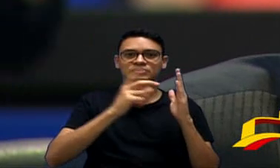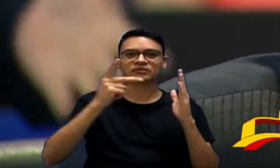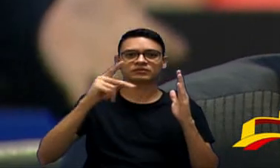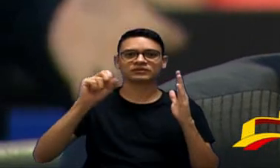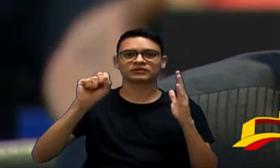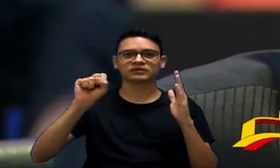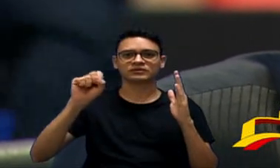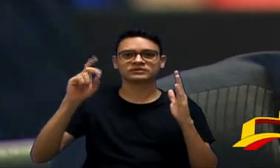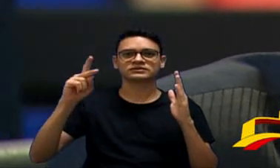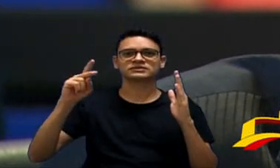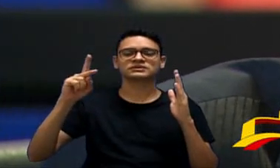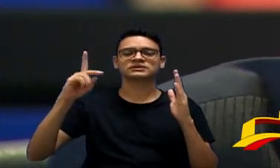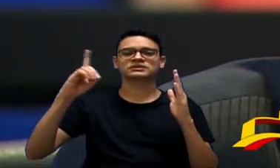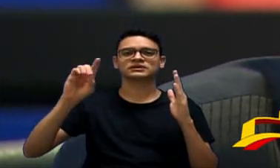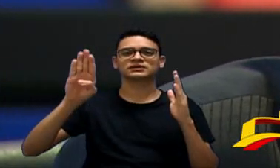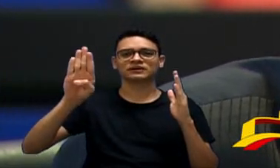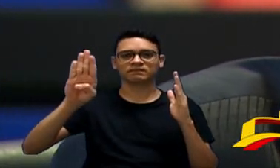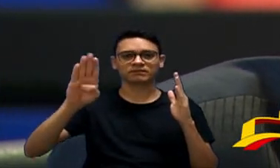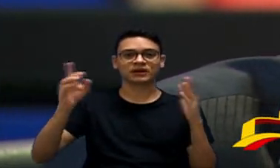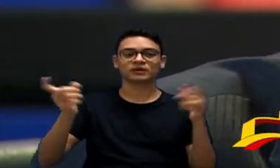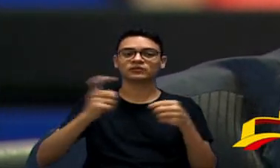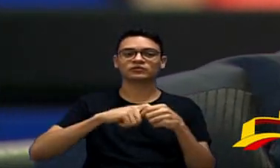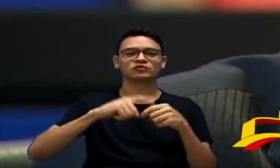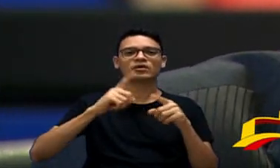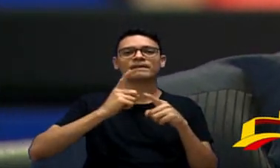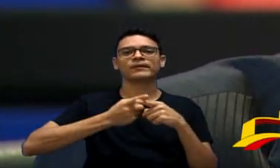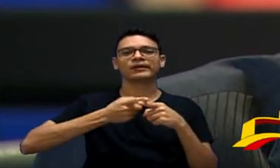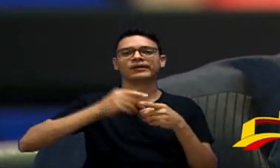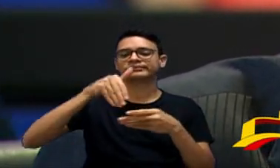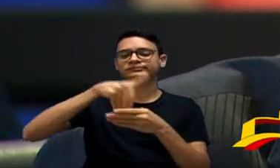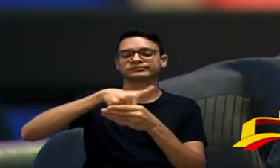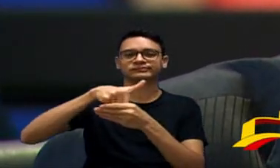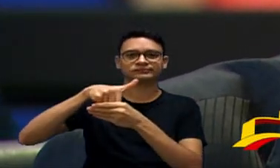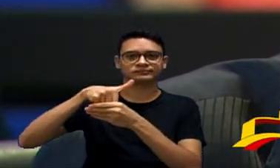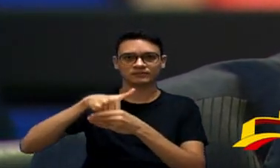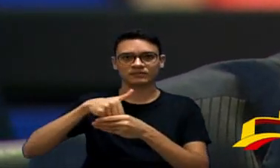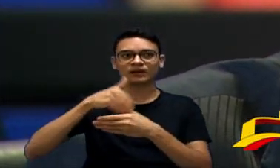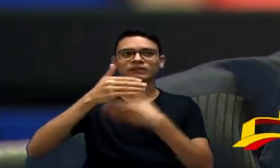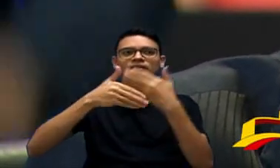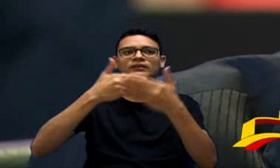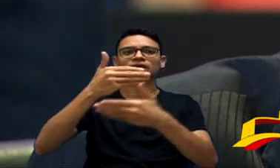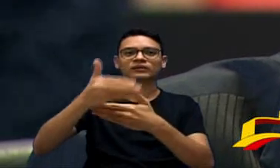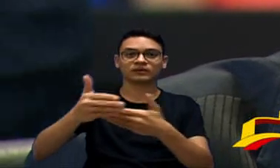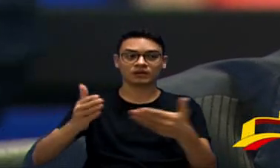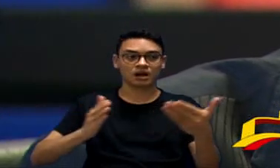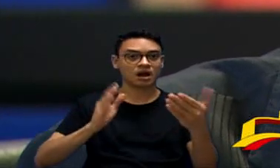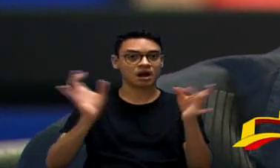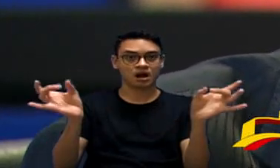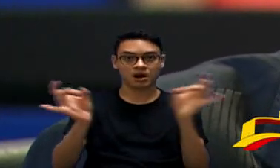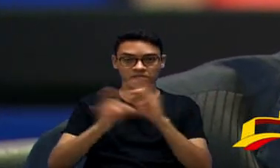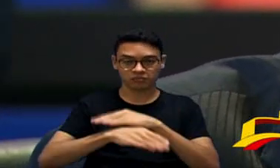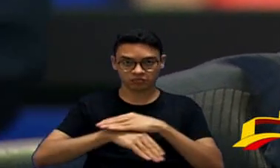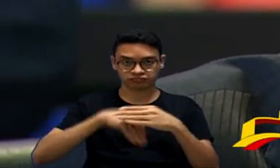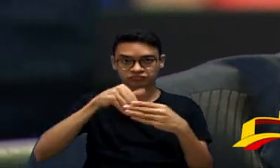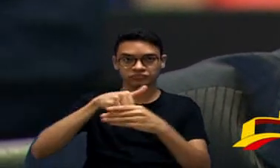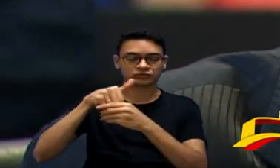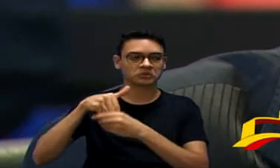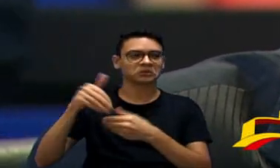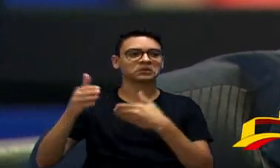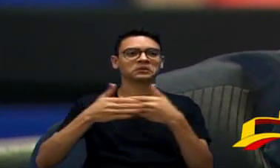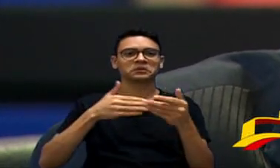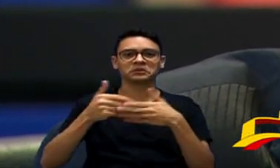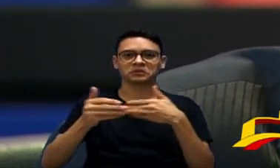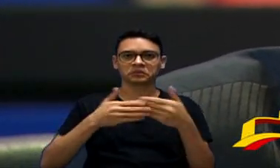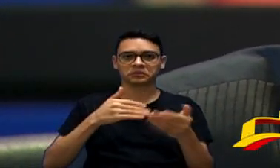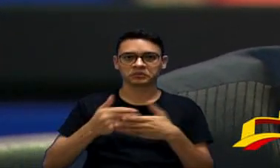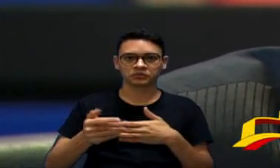dessa mudança, agora apenas por questão das eleições. E que, passadas as eleições... Não tenha dúvida que qualquer um que ganhar as eleições, que não